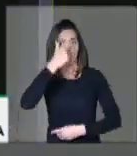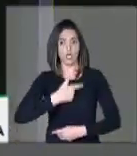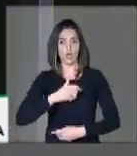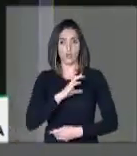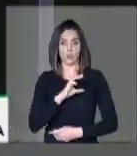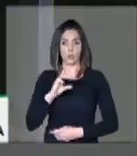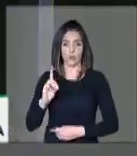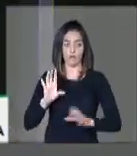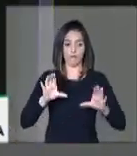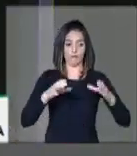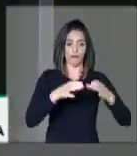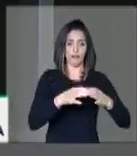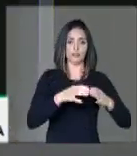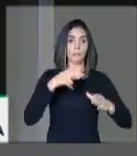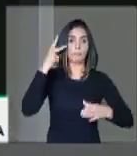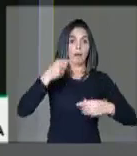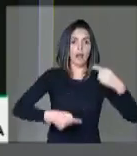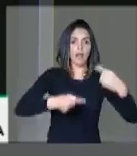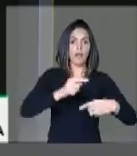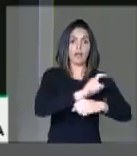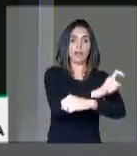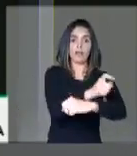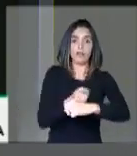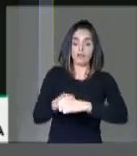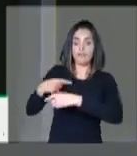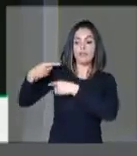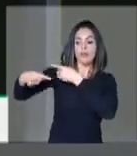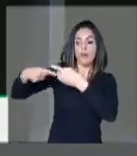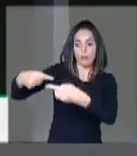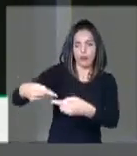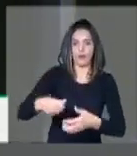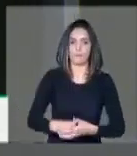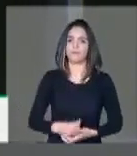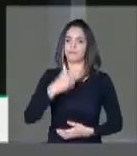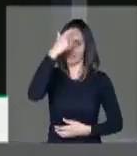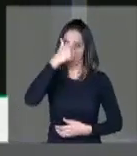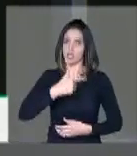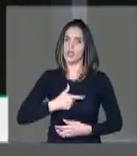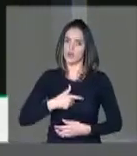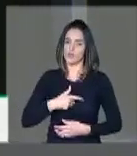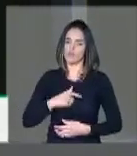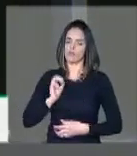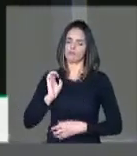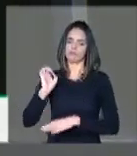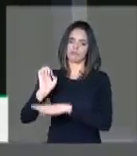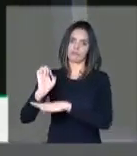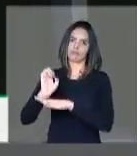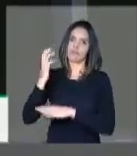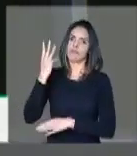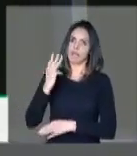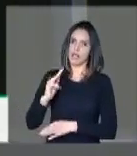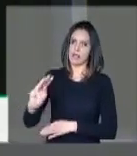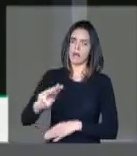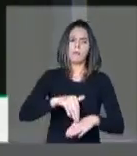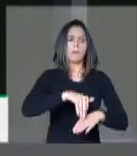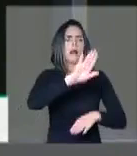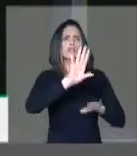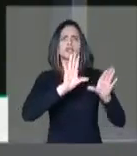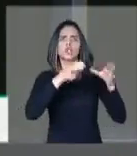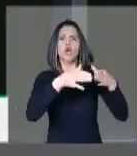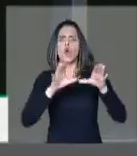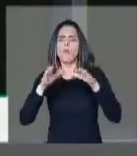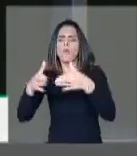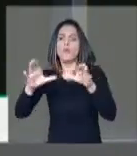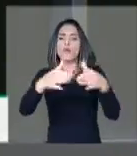da frente parlamentar quilombola sou do maranhão o maranhão é o estado que mais tem comunidades quilombolas